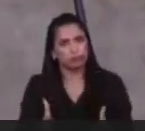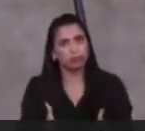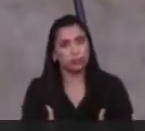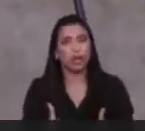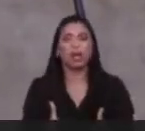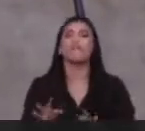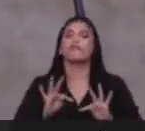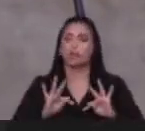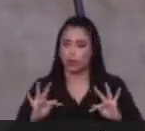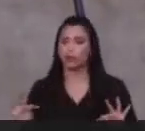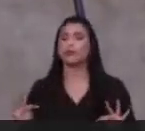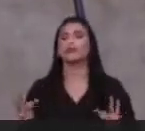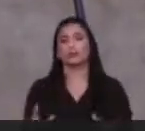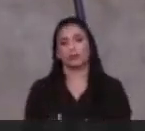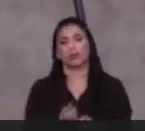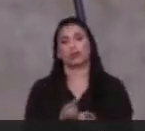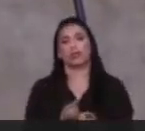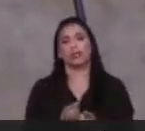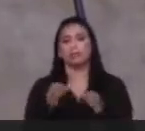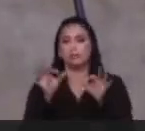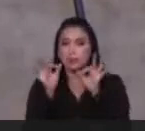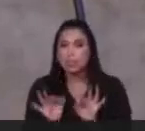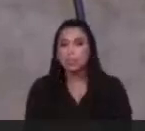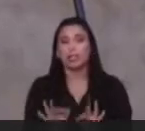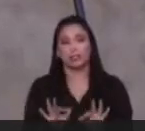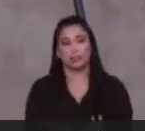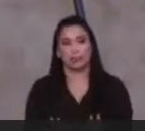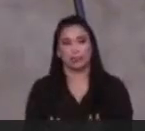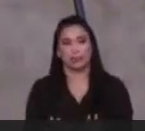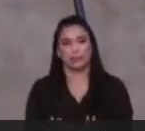dedicação foram totais. Estejam certos.